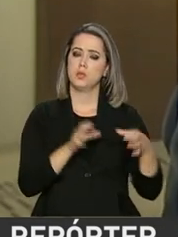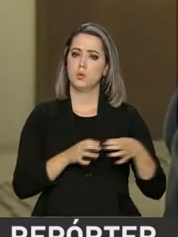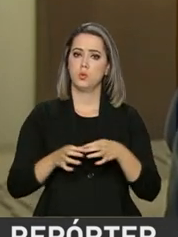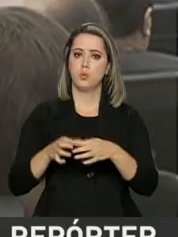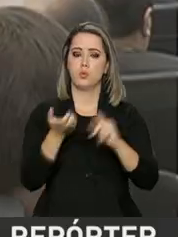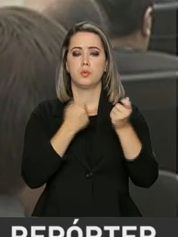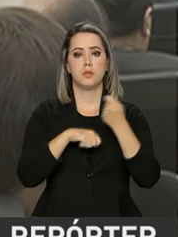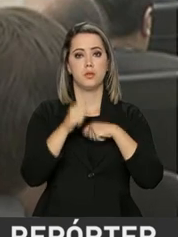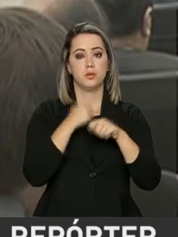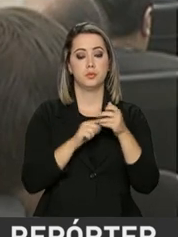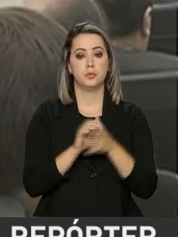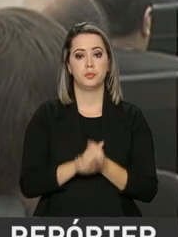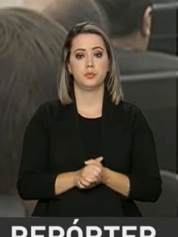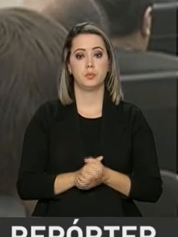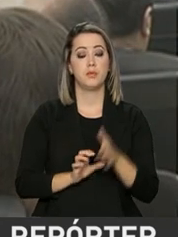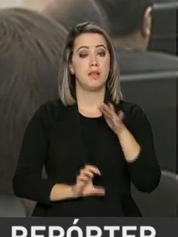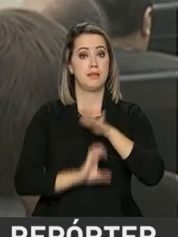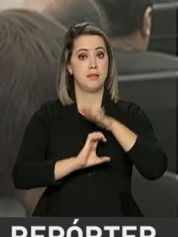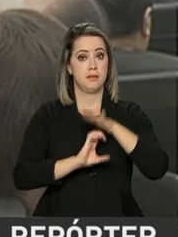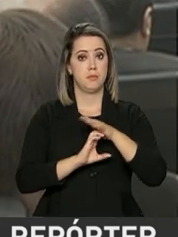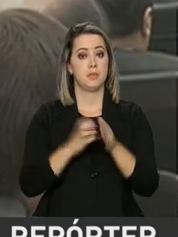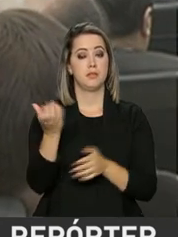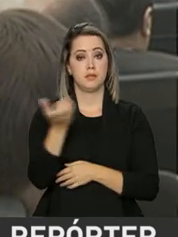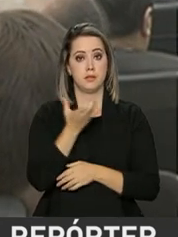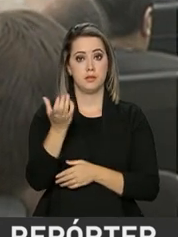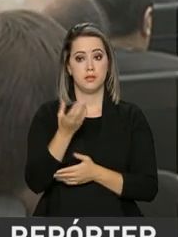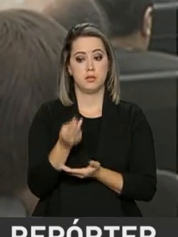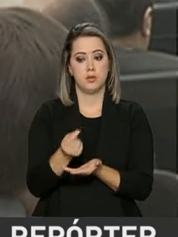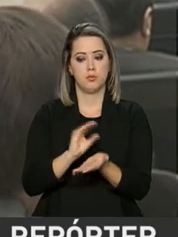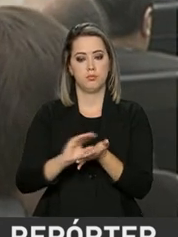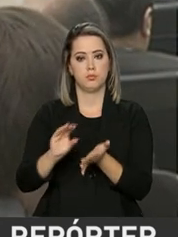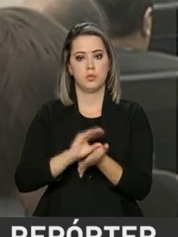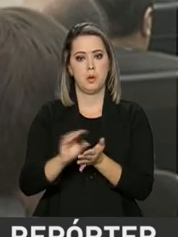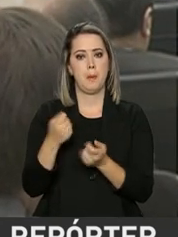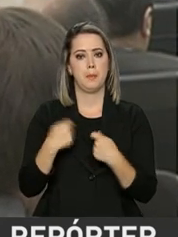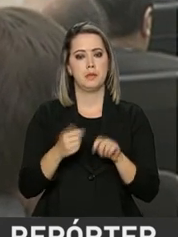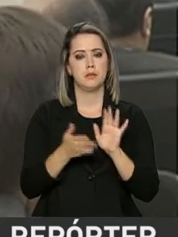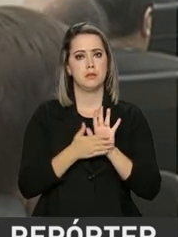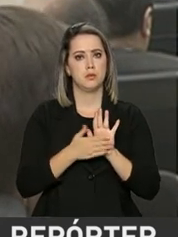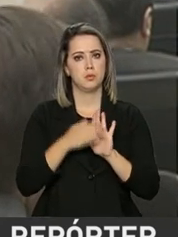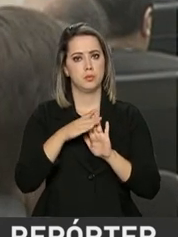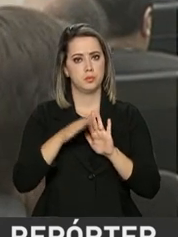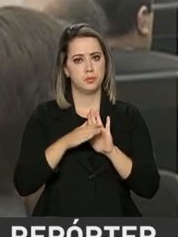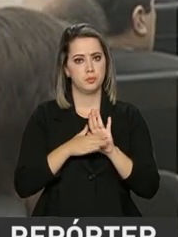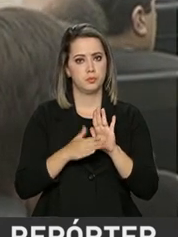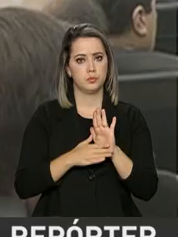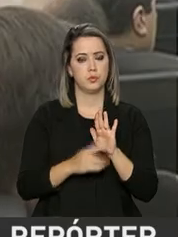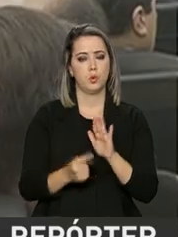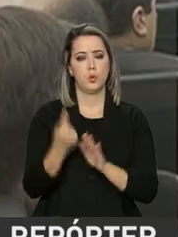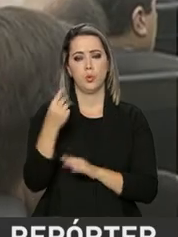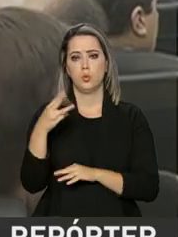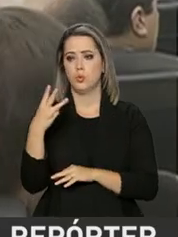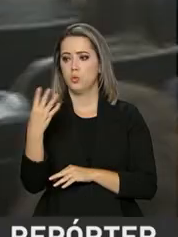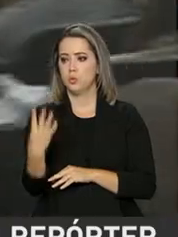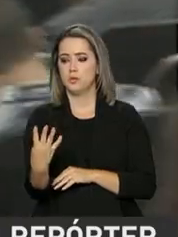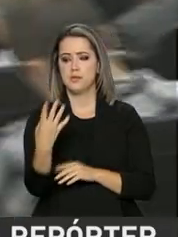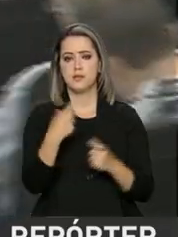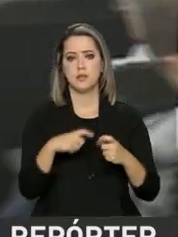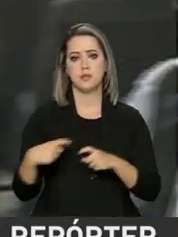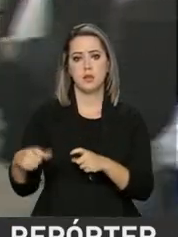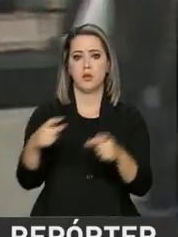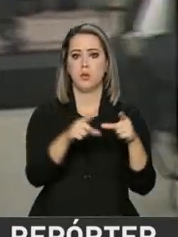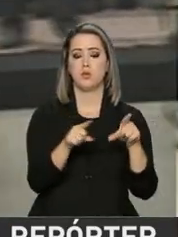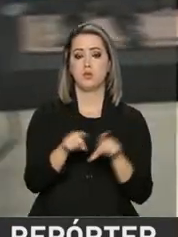da economia. As empresas interessadas em receber recursos deverão apresentar os projetos em um dos 34 escritórios da